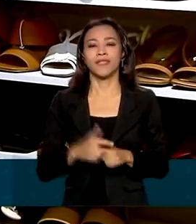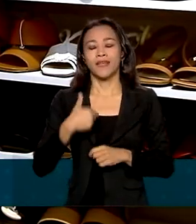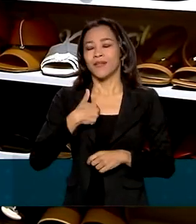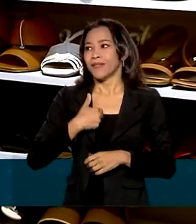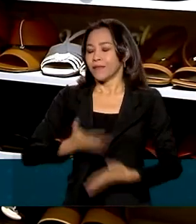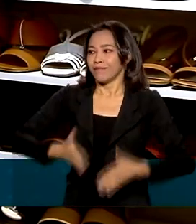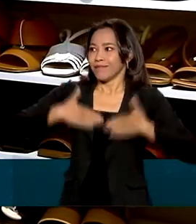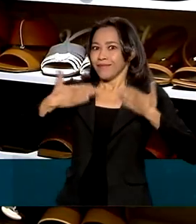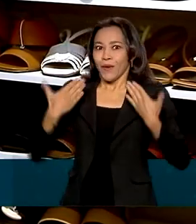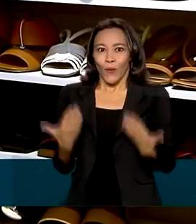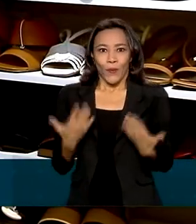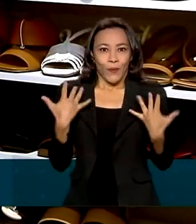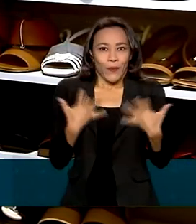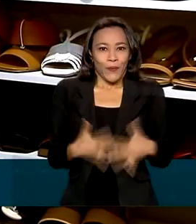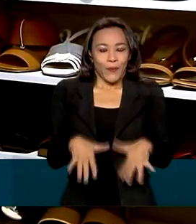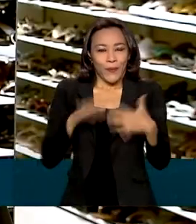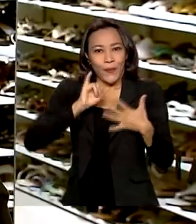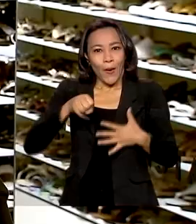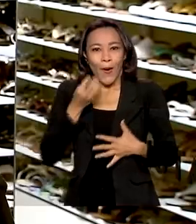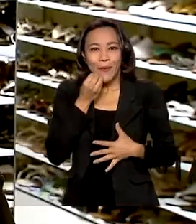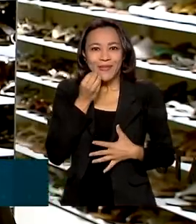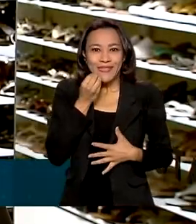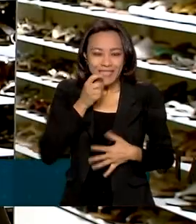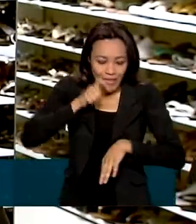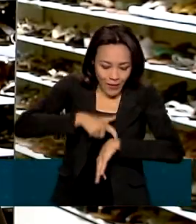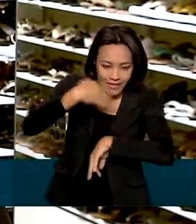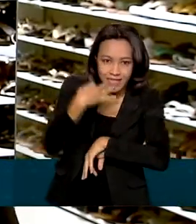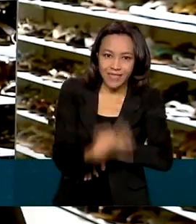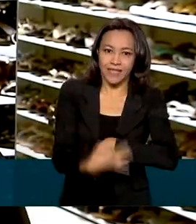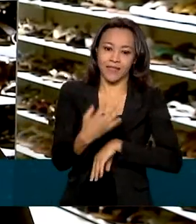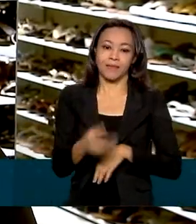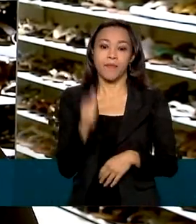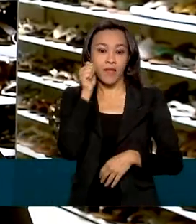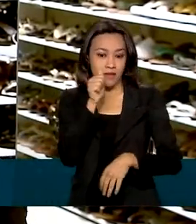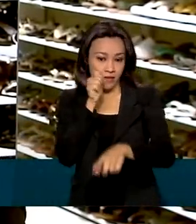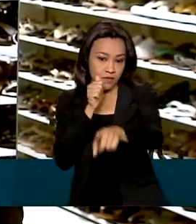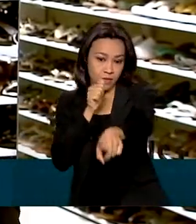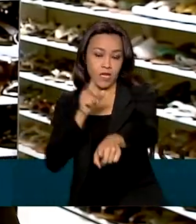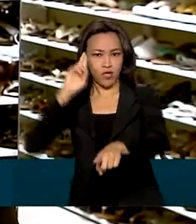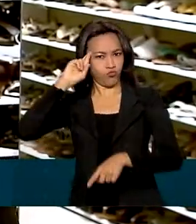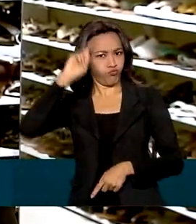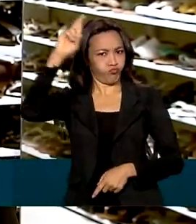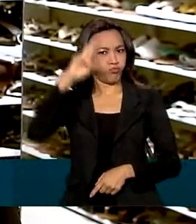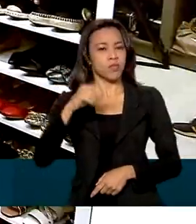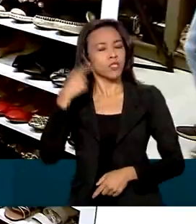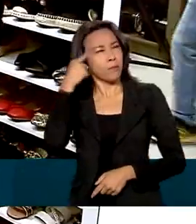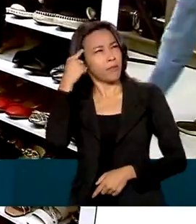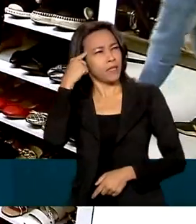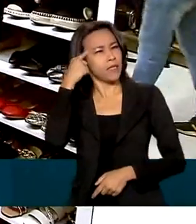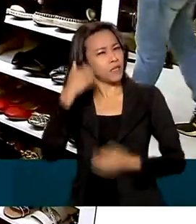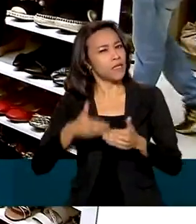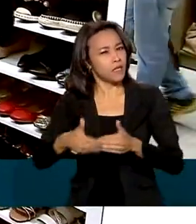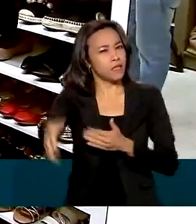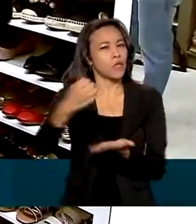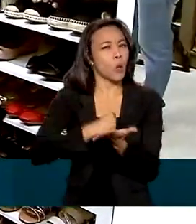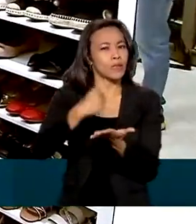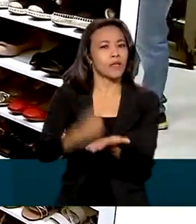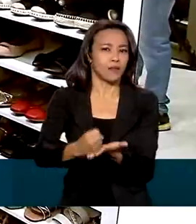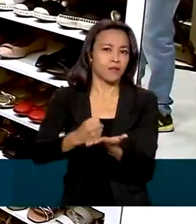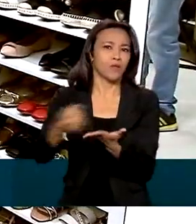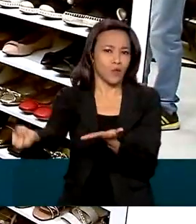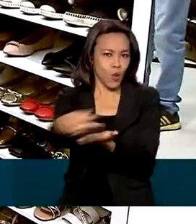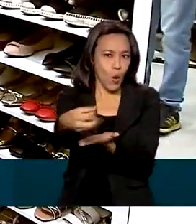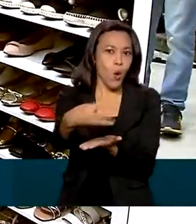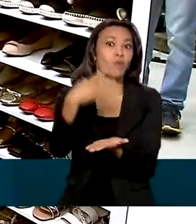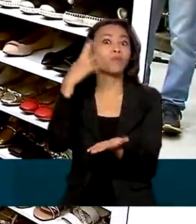que veio na hora certa. A gerente da rede já pensa em novas contratações de olho nas vendas